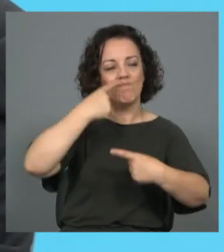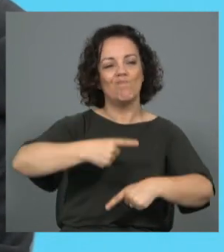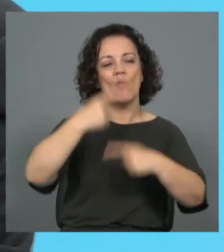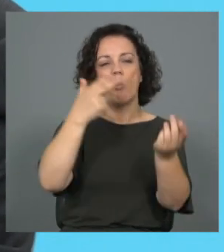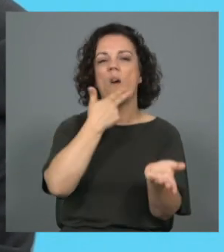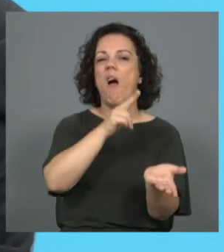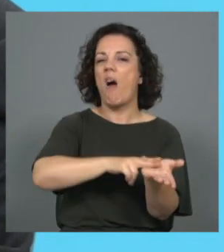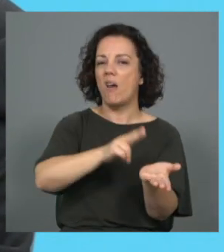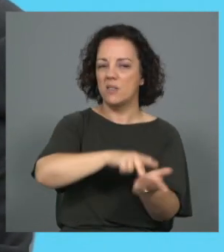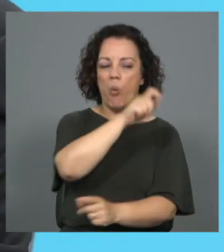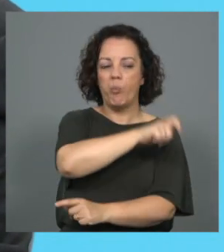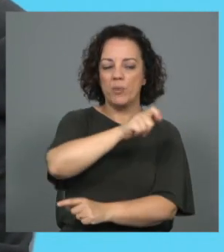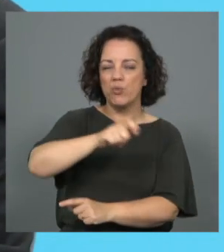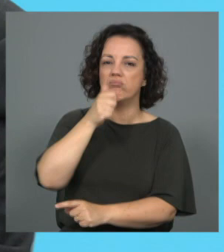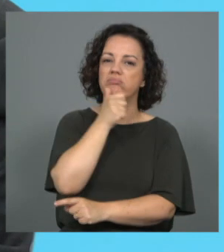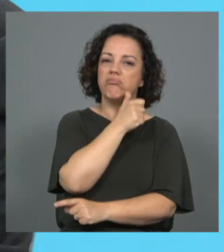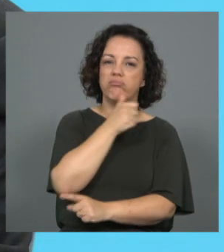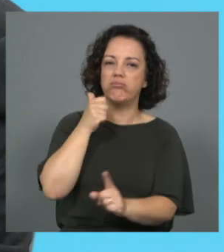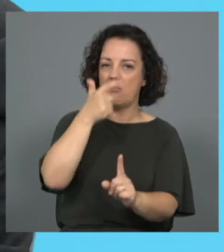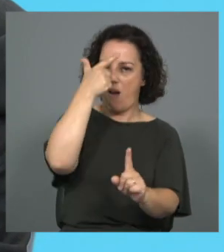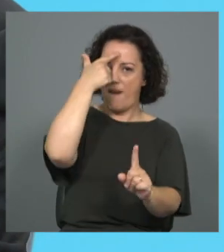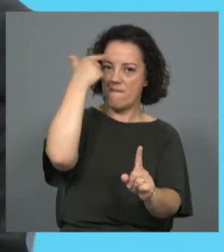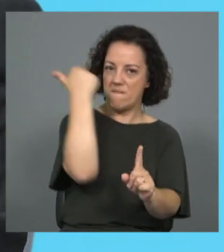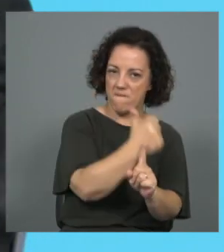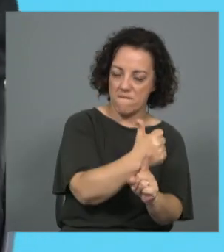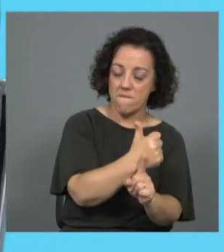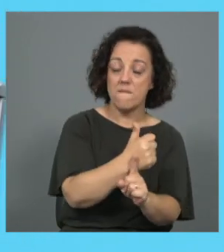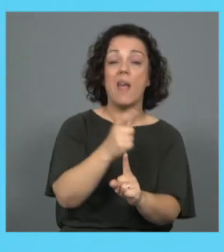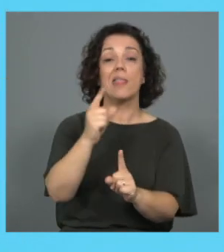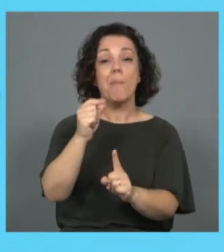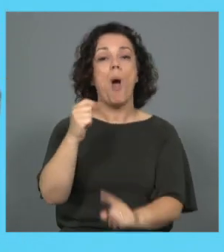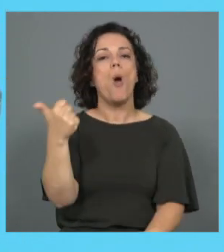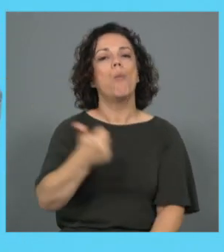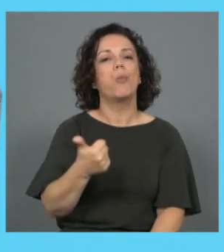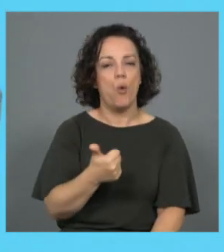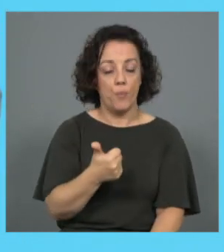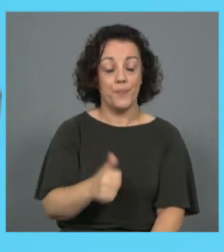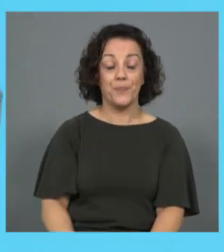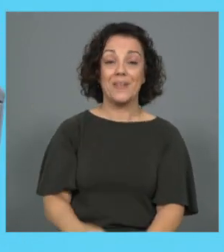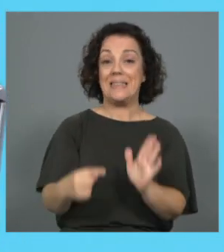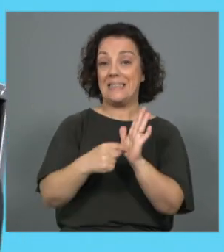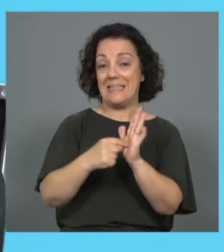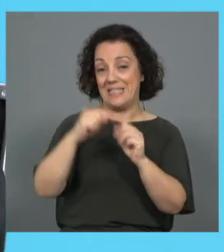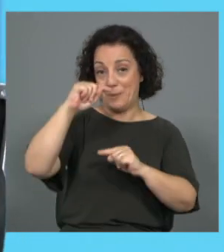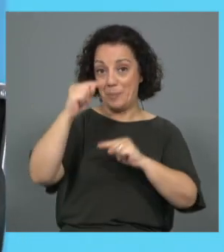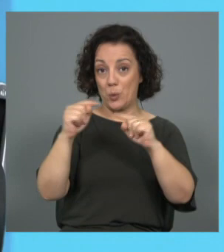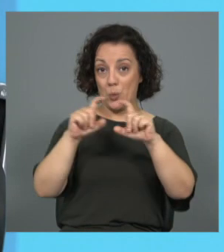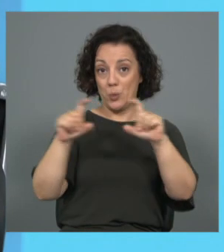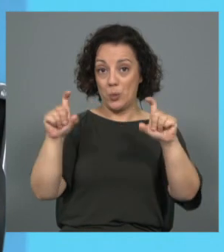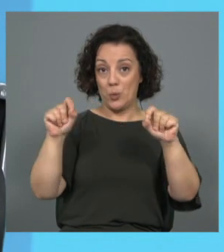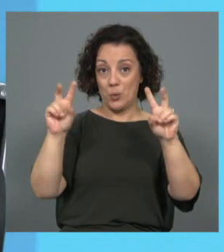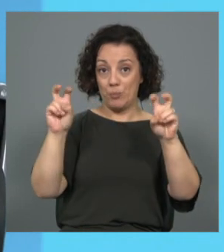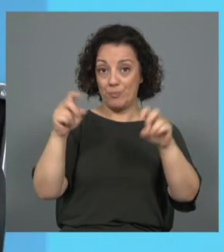e à bondade. E diz-lhes, e então, aqui neste pequeno trecho,